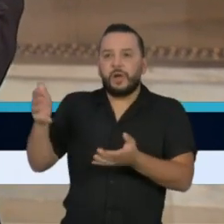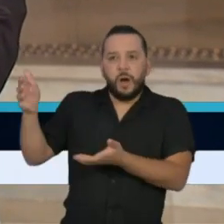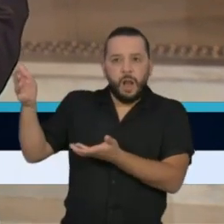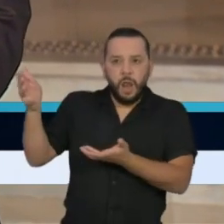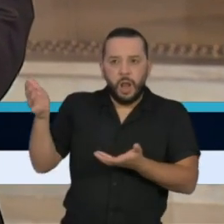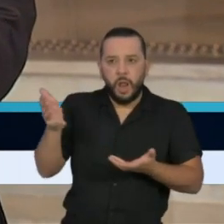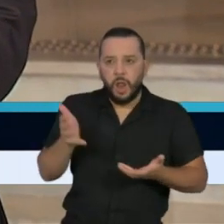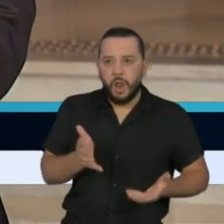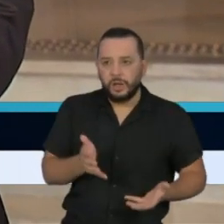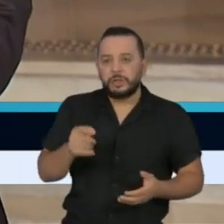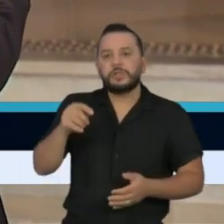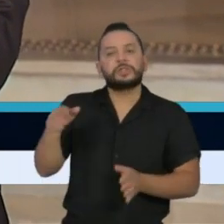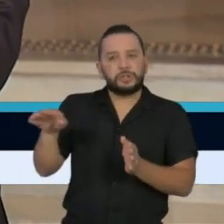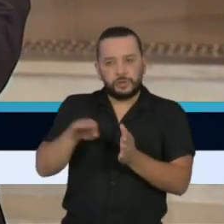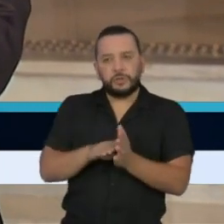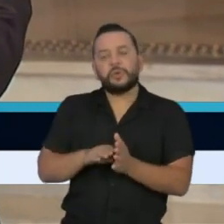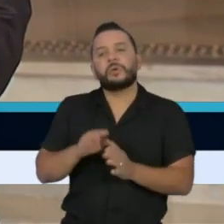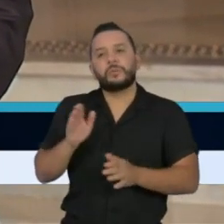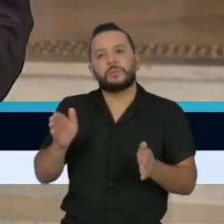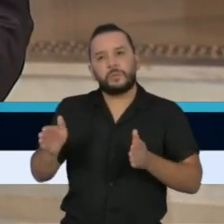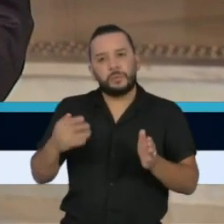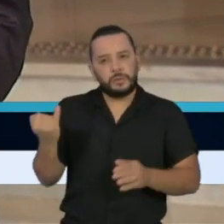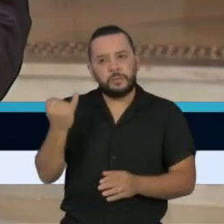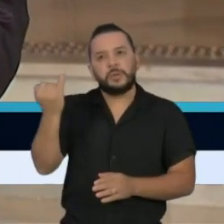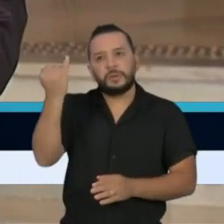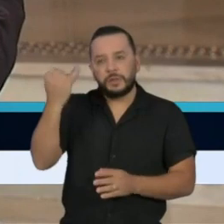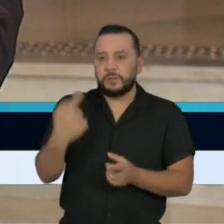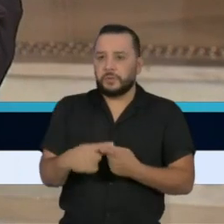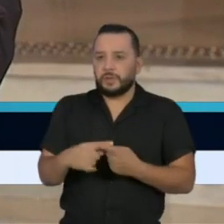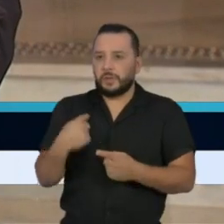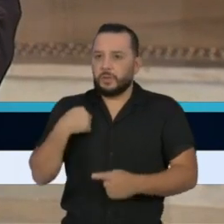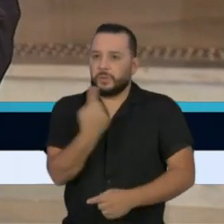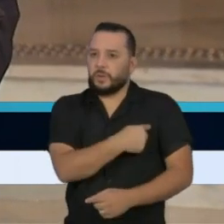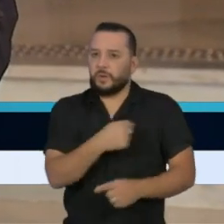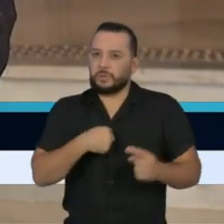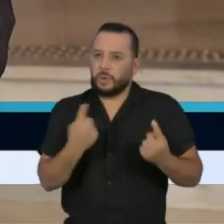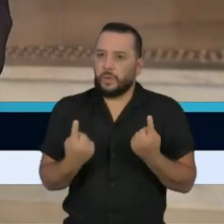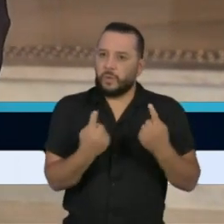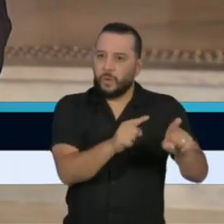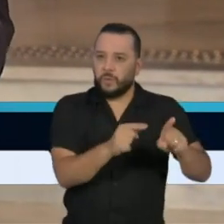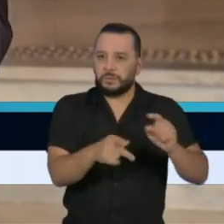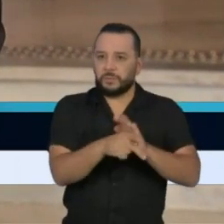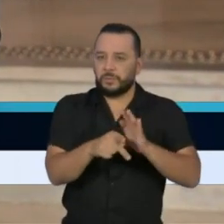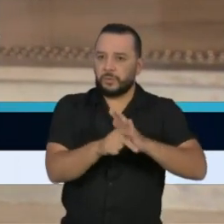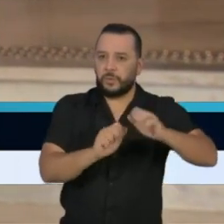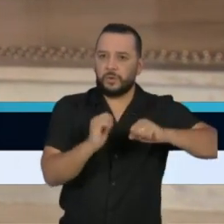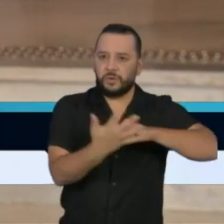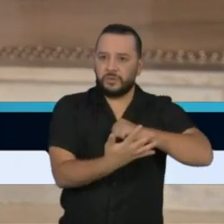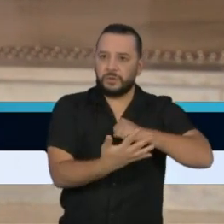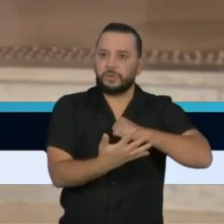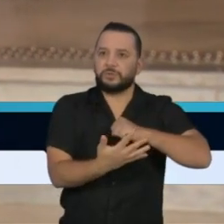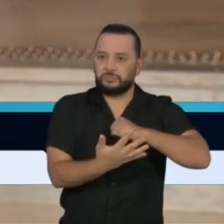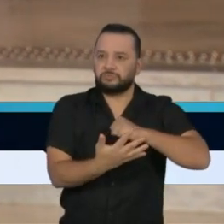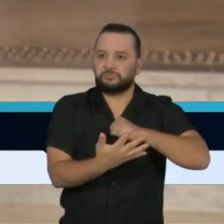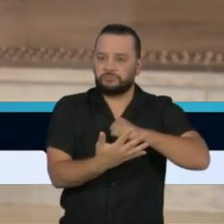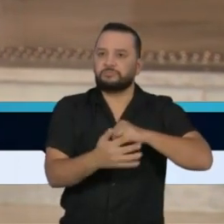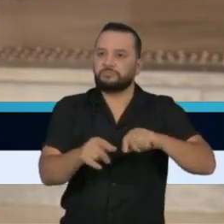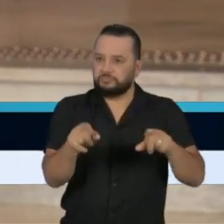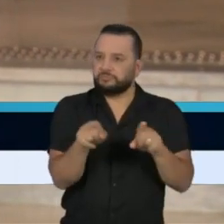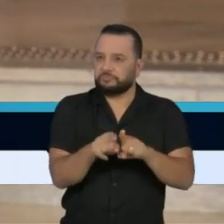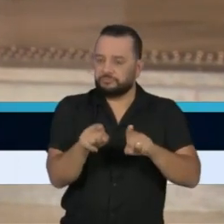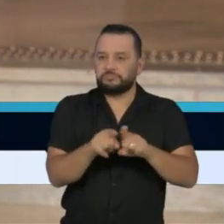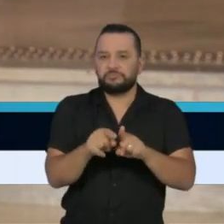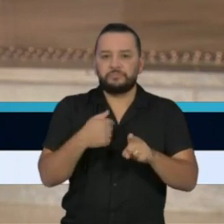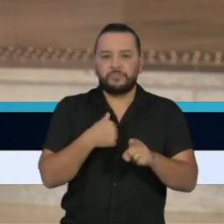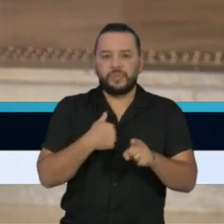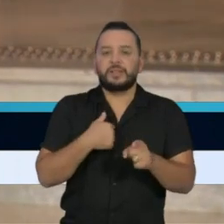importante no planejamento do combate à epidemia. Eles já serão distribuídos a partir